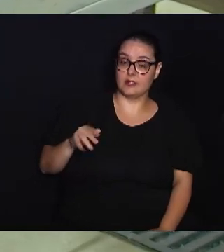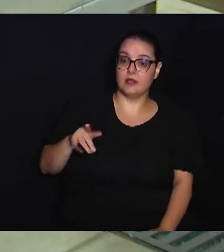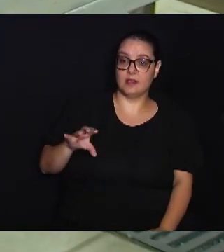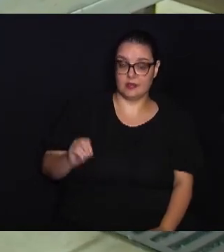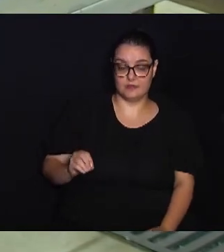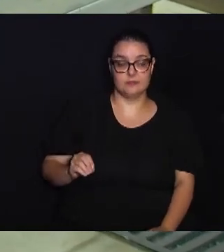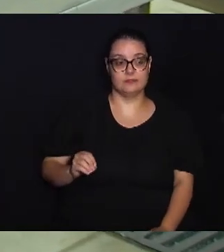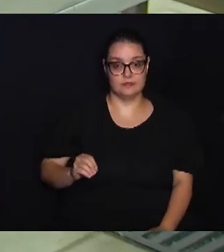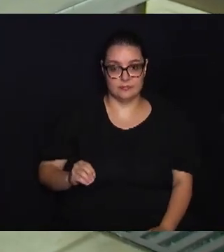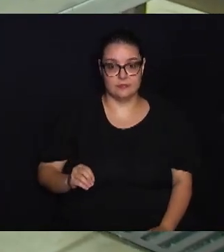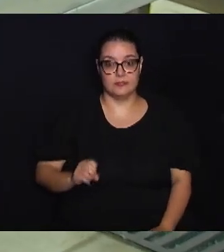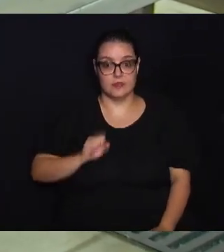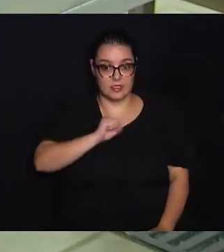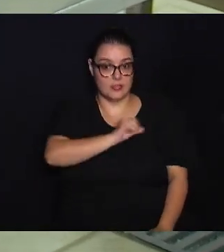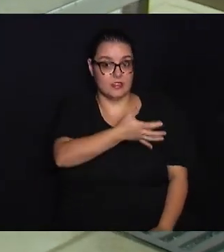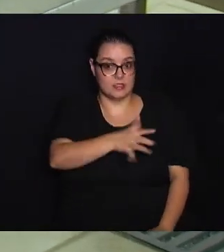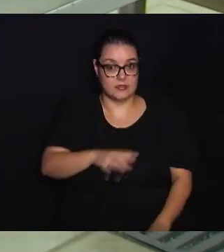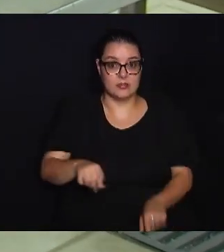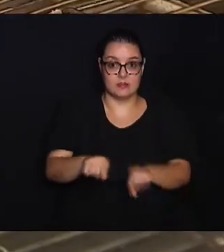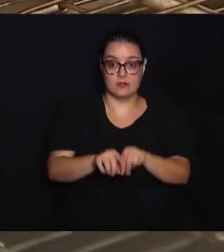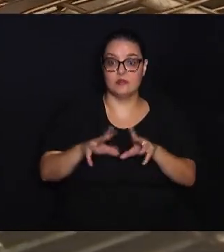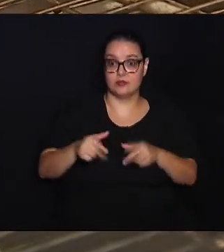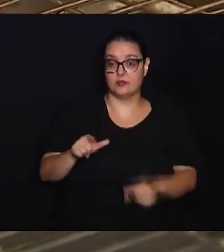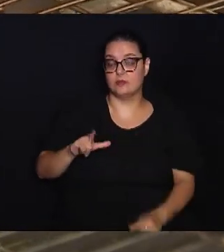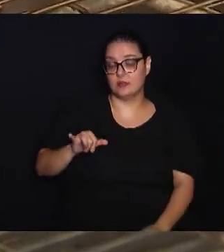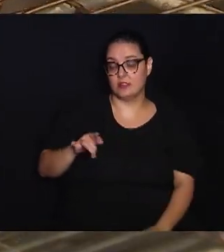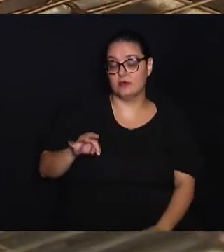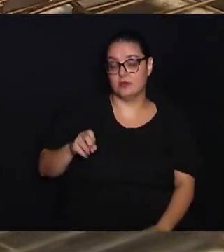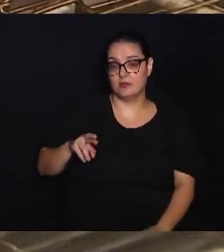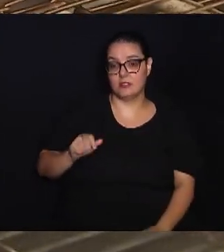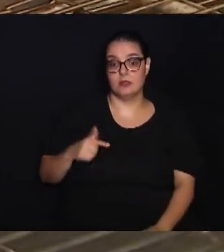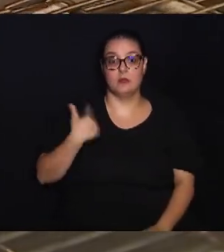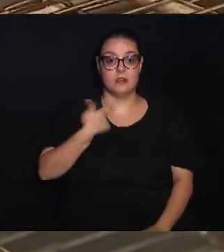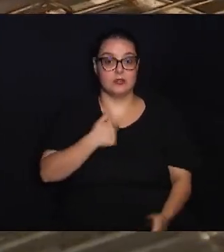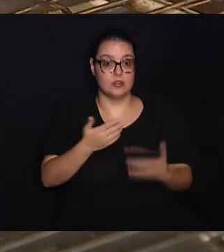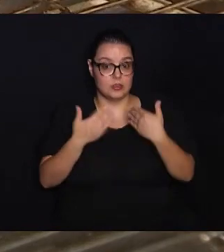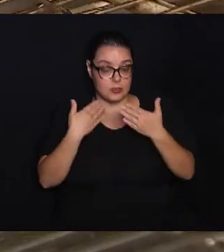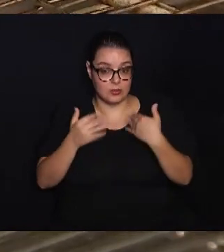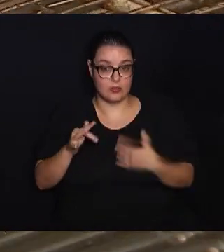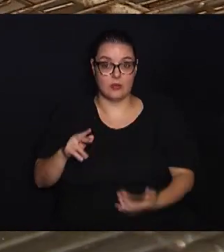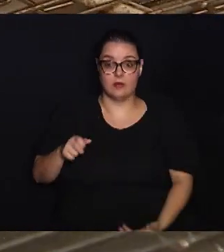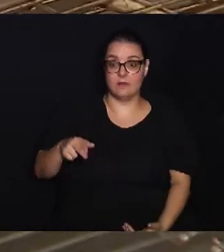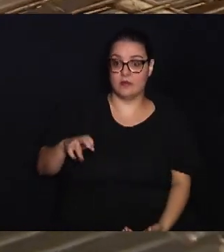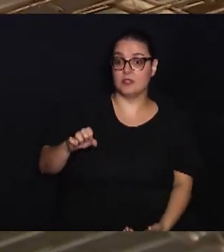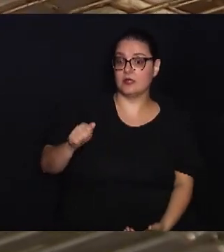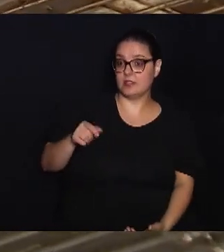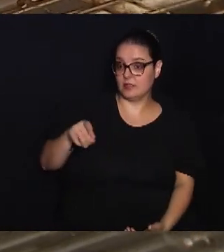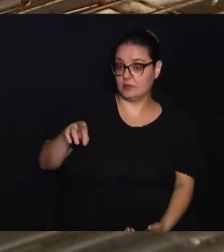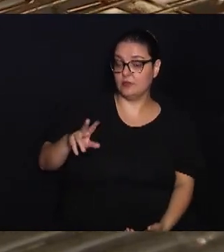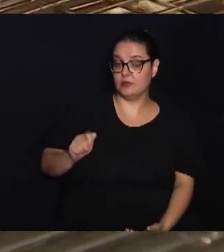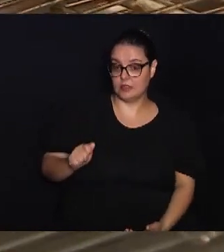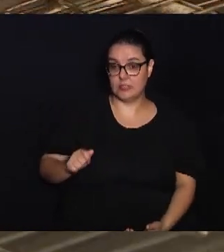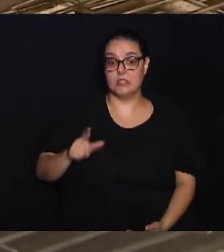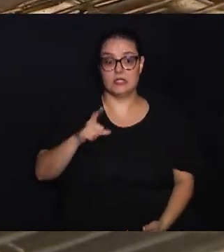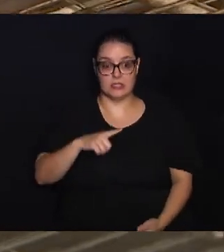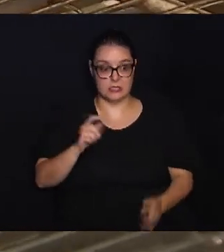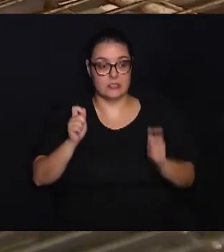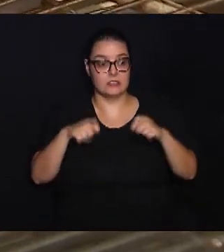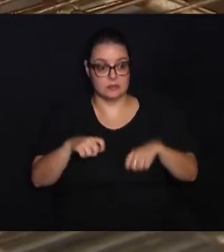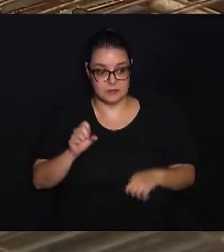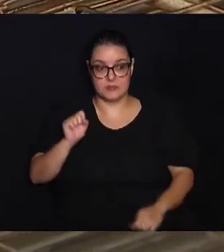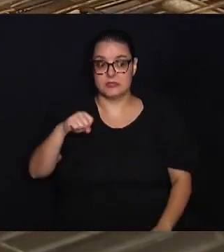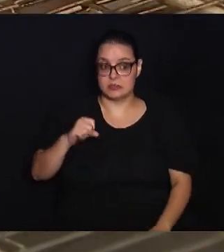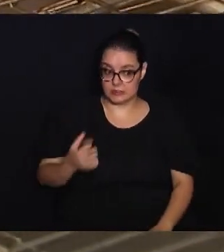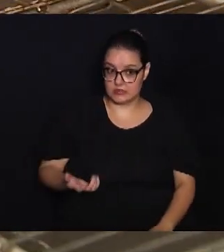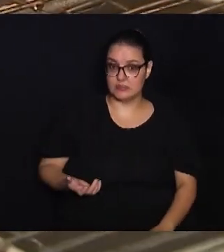franqueados com franquias em em Santos e todo o litoral mas nós já conversamos com a franqueadora sobre isso e